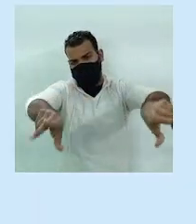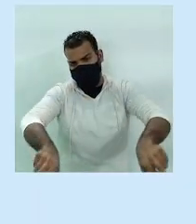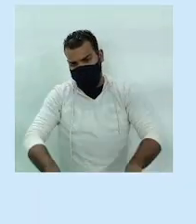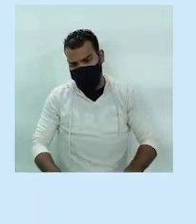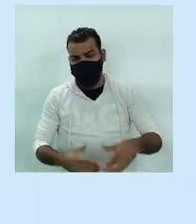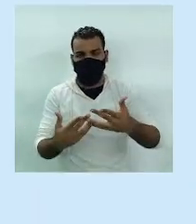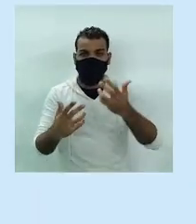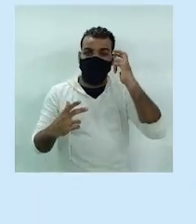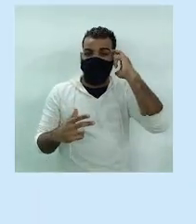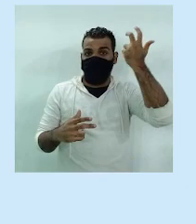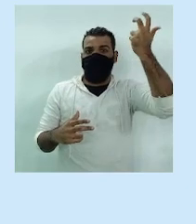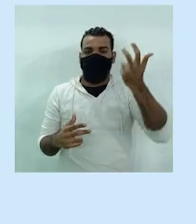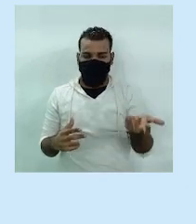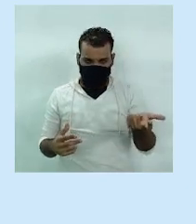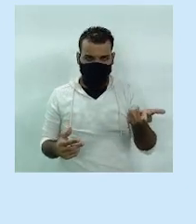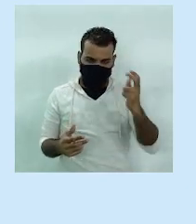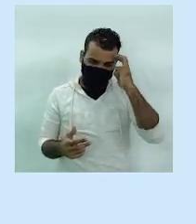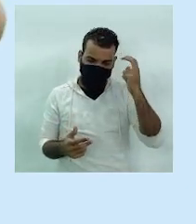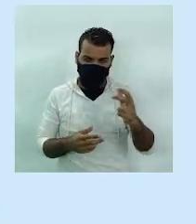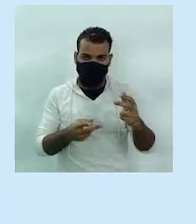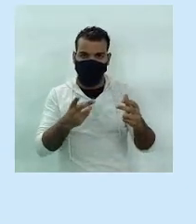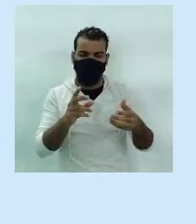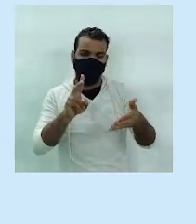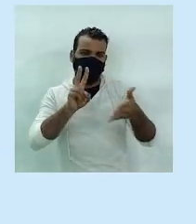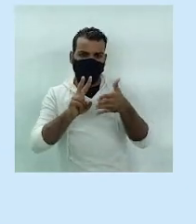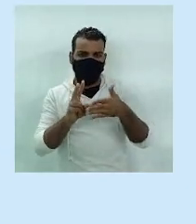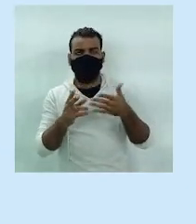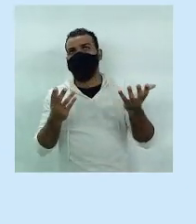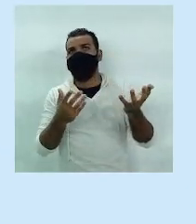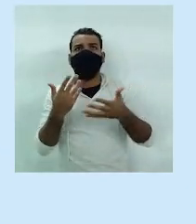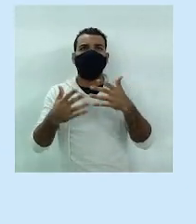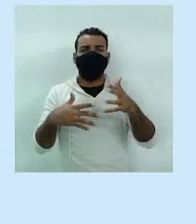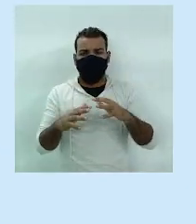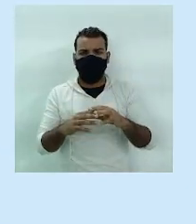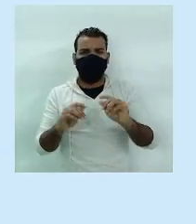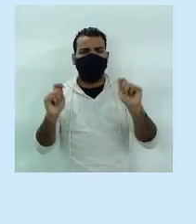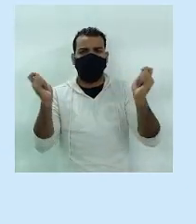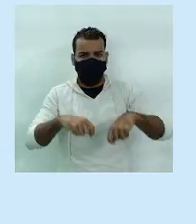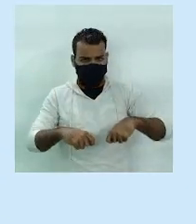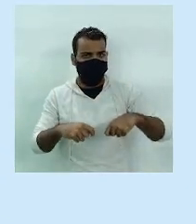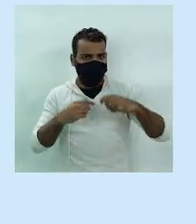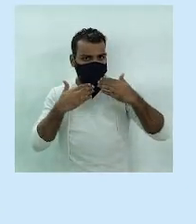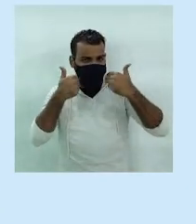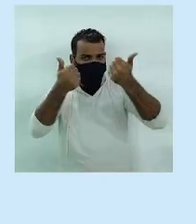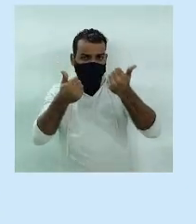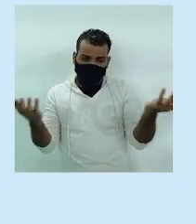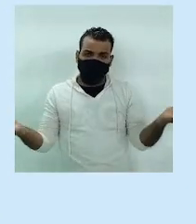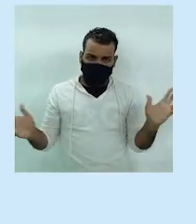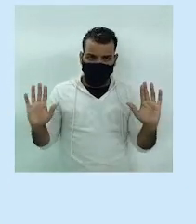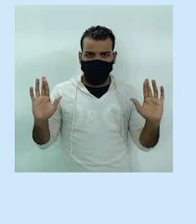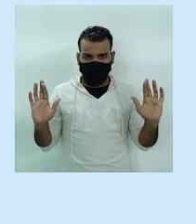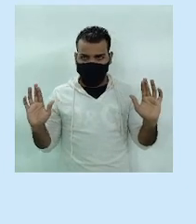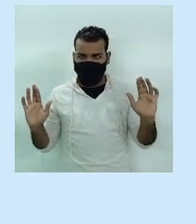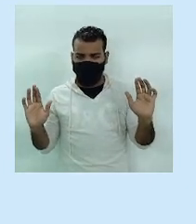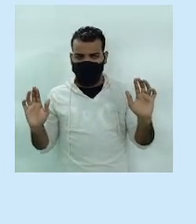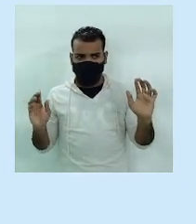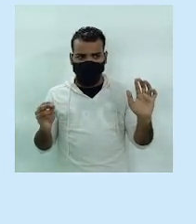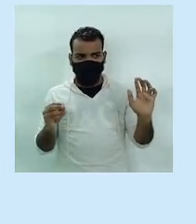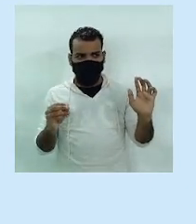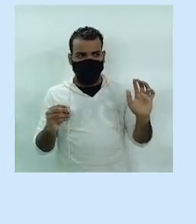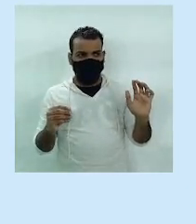da cultura nativa, podia ter lá sua eficácia, né? Podia ter lá sua eficácia.